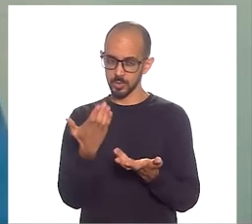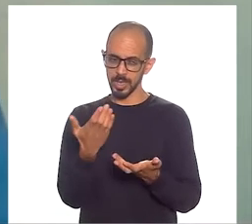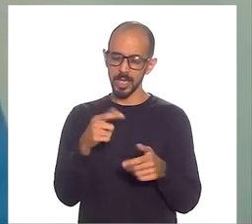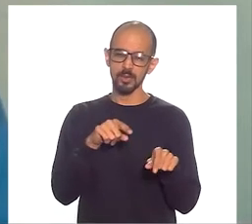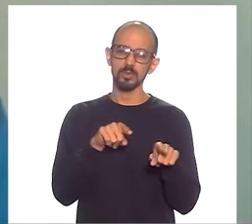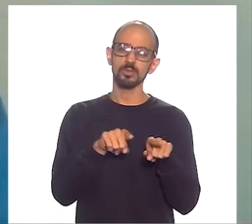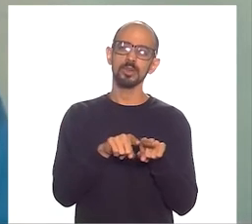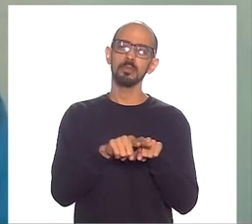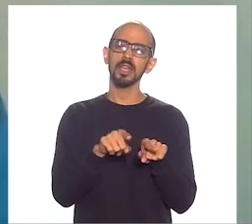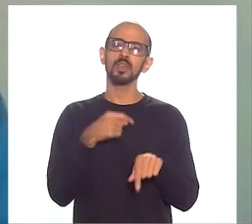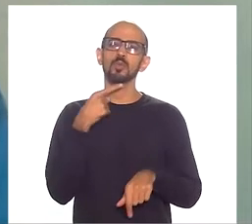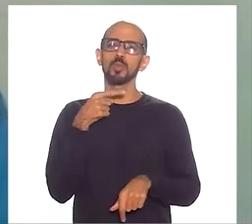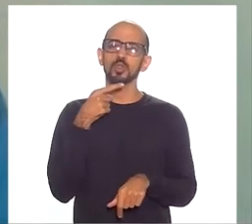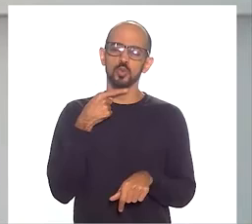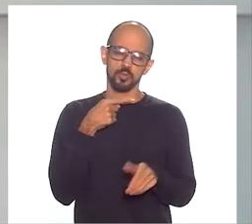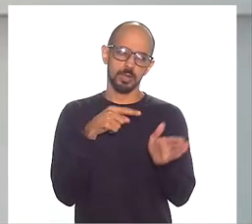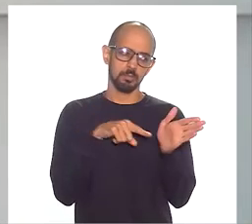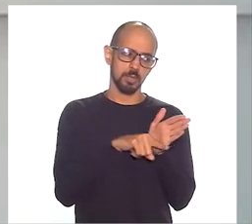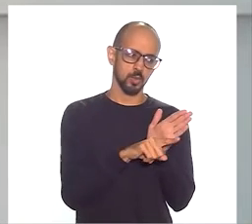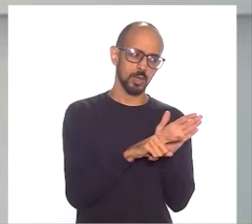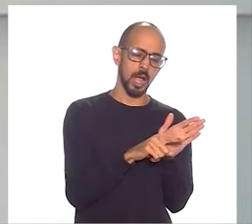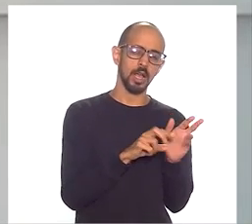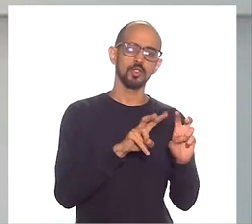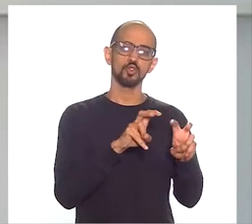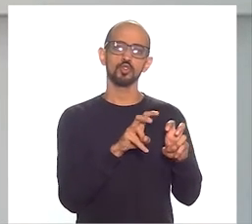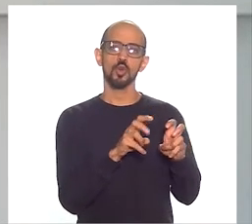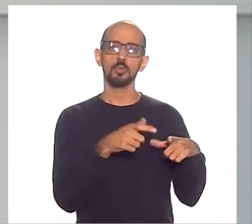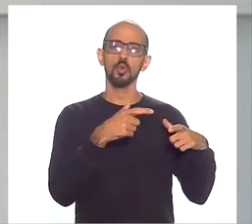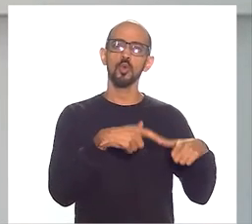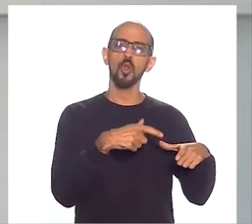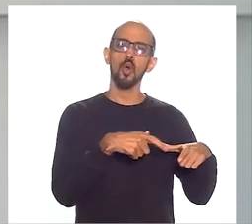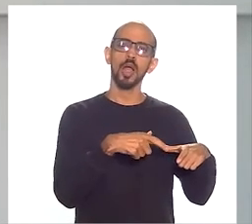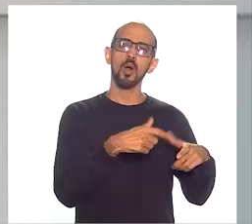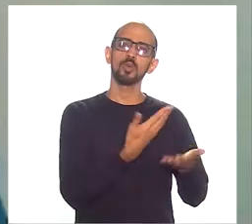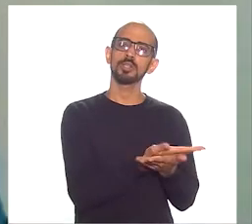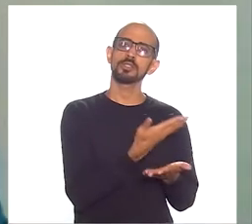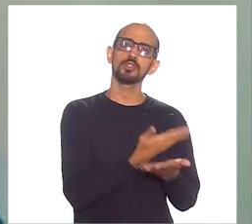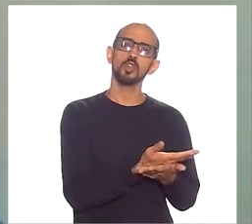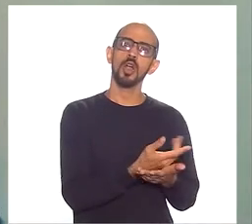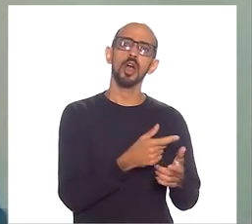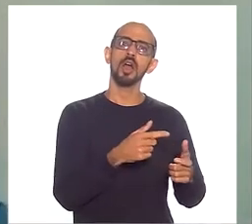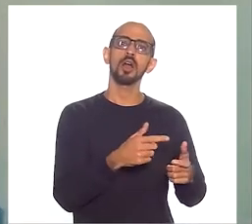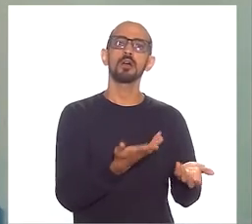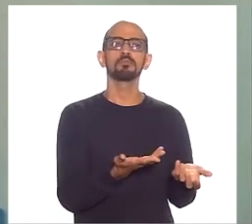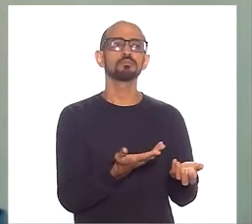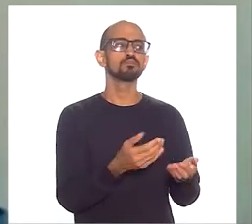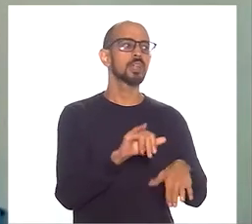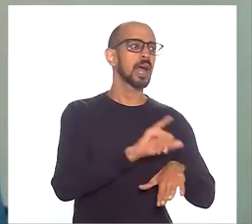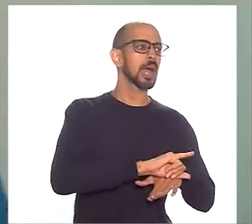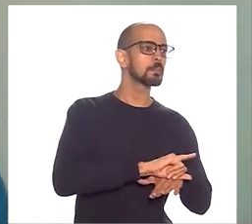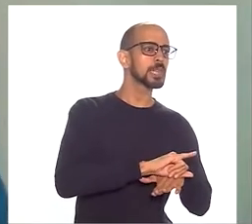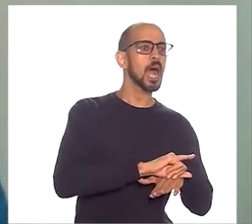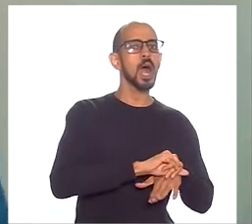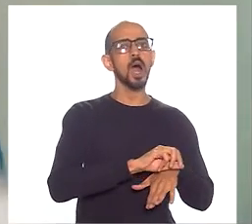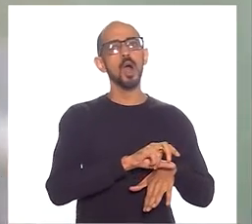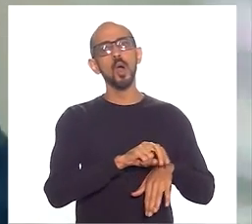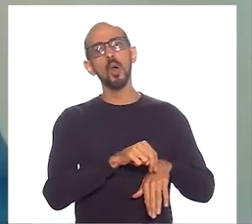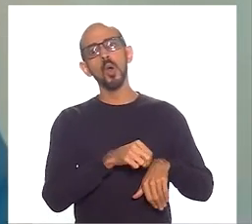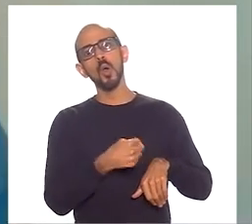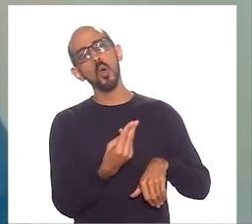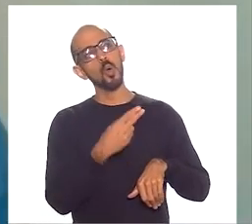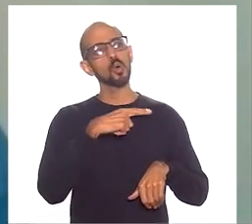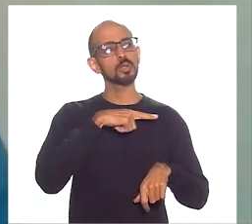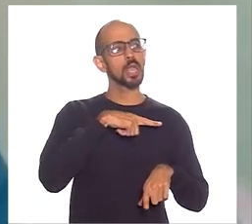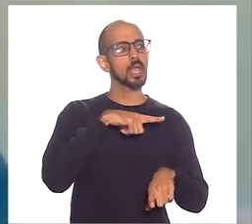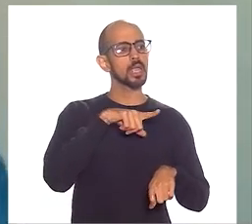interessante, fiquei com uma dúvida assim, sobre a localização dessas escolas. Elas estão todas aqui na região metropolitana